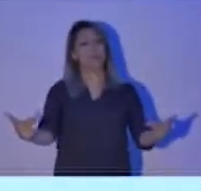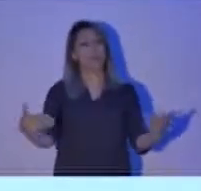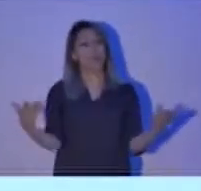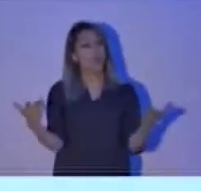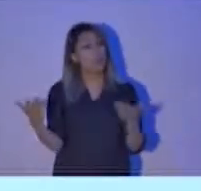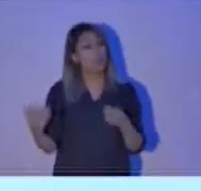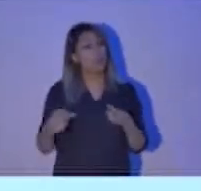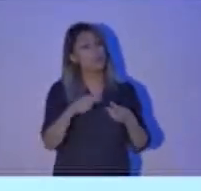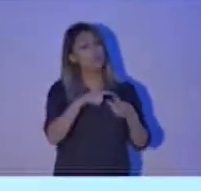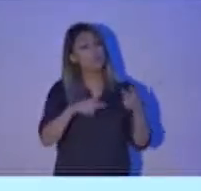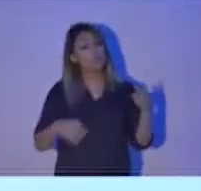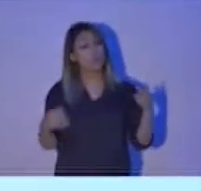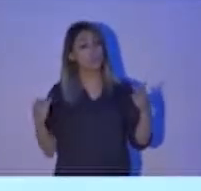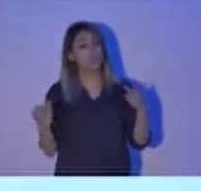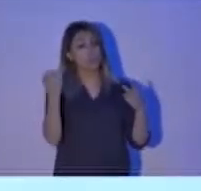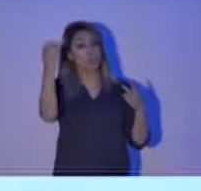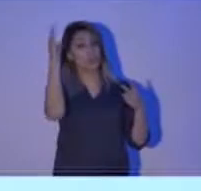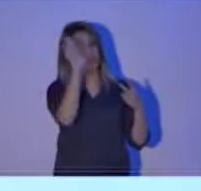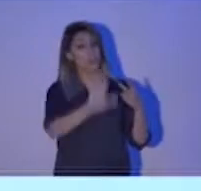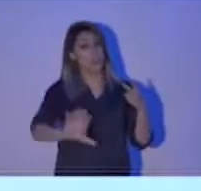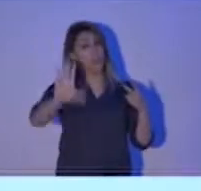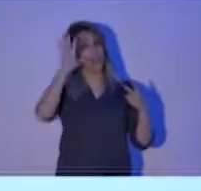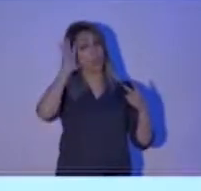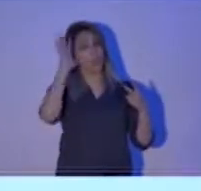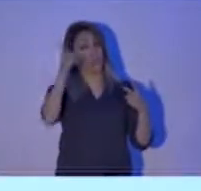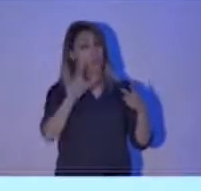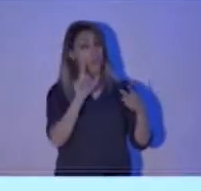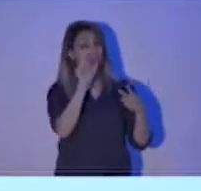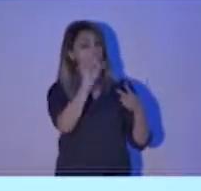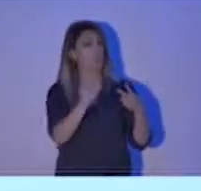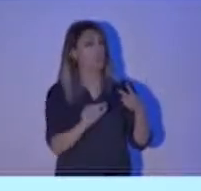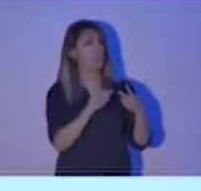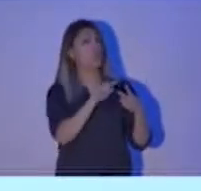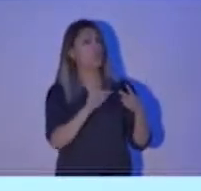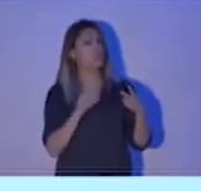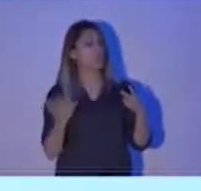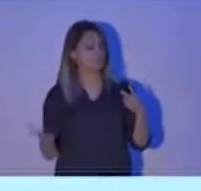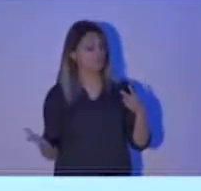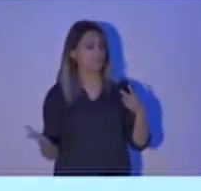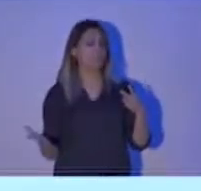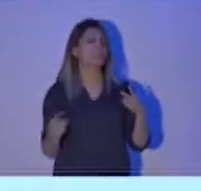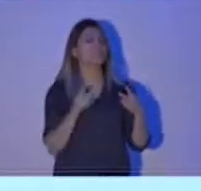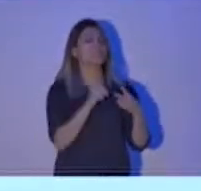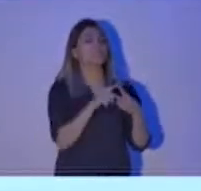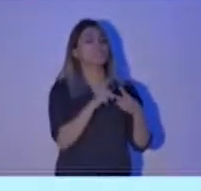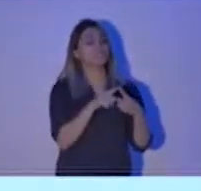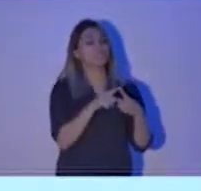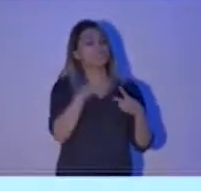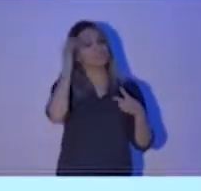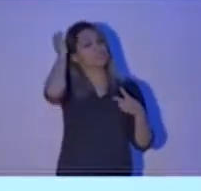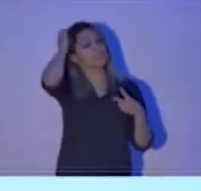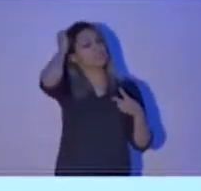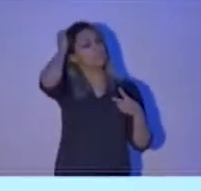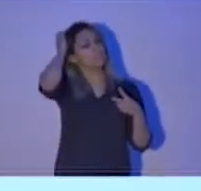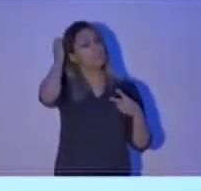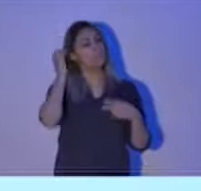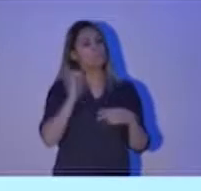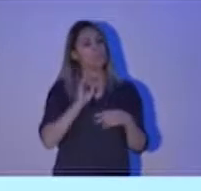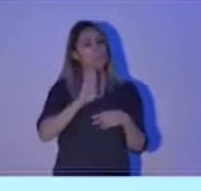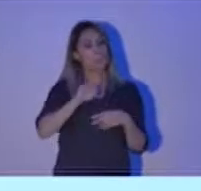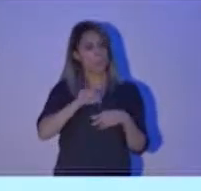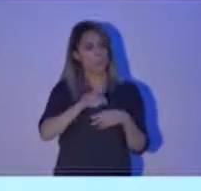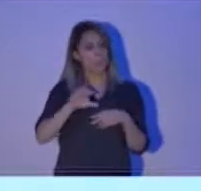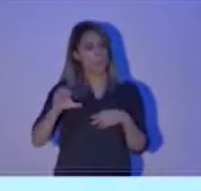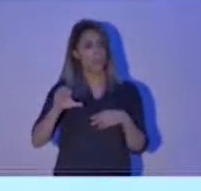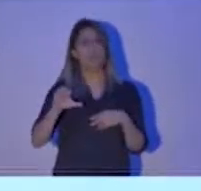coisas importantes hoje no Brasil, que está se fortalecendo muito. Uma delas é a base.